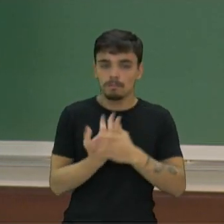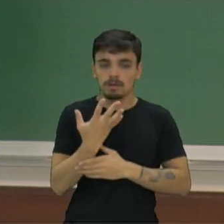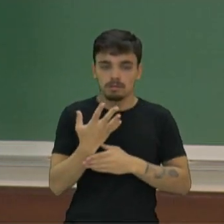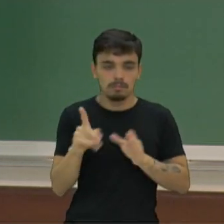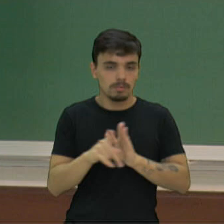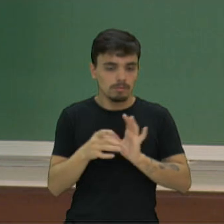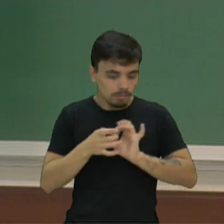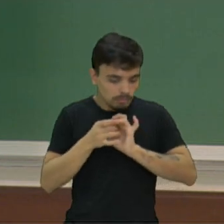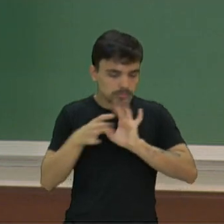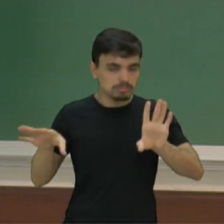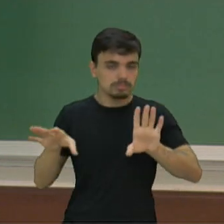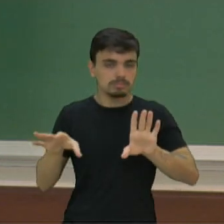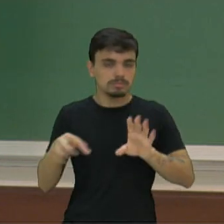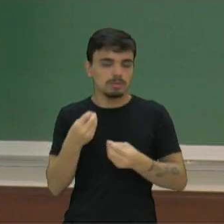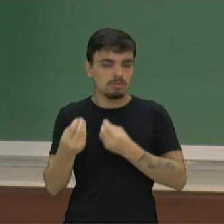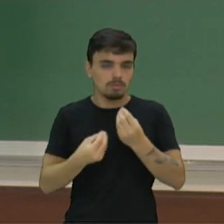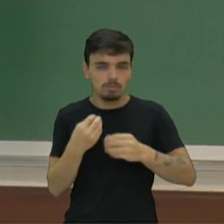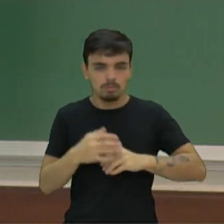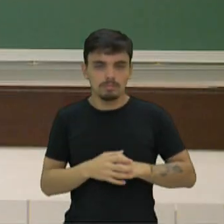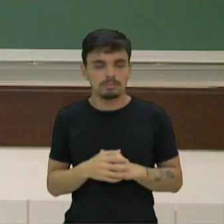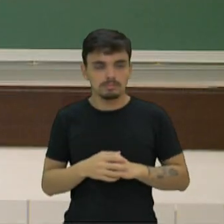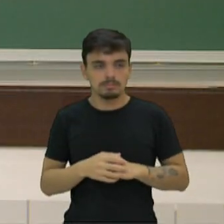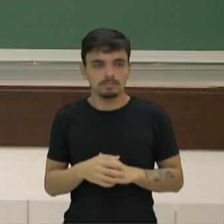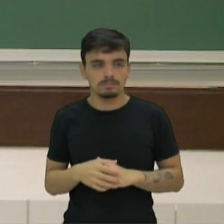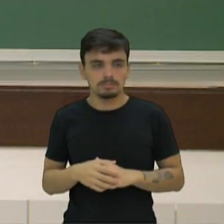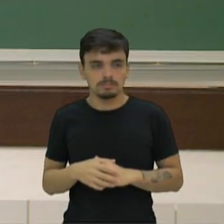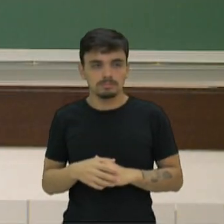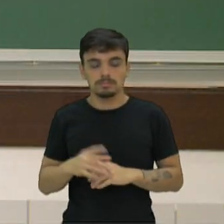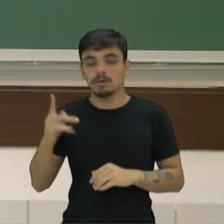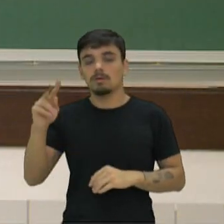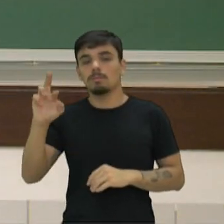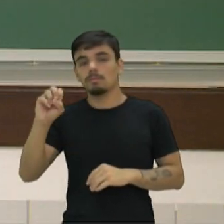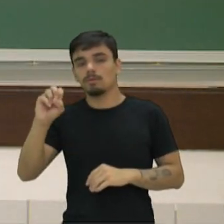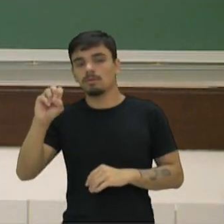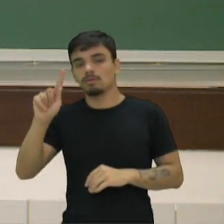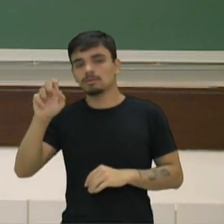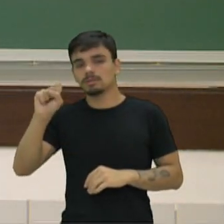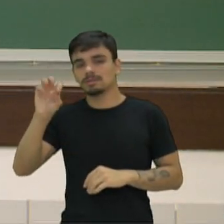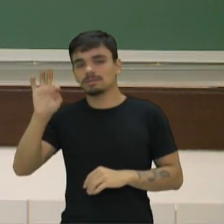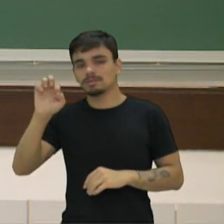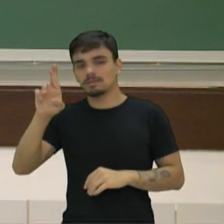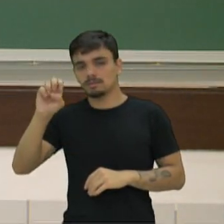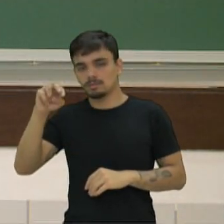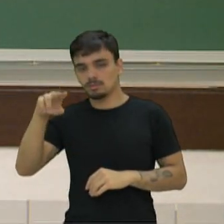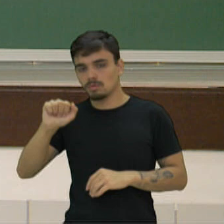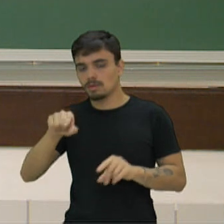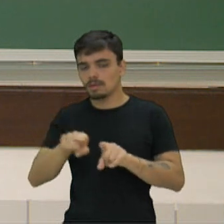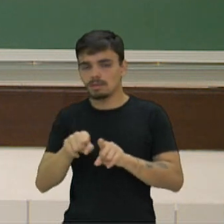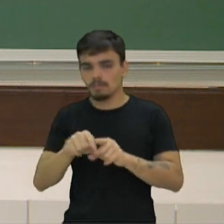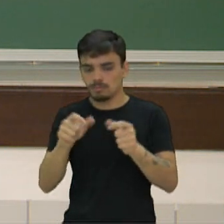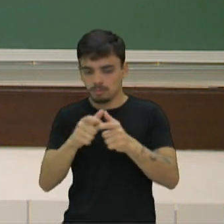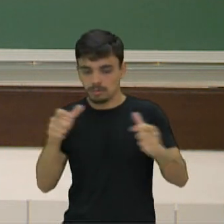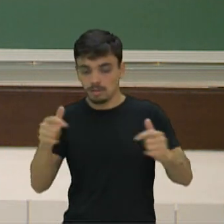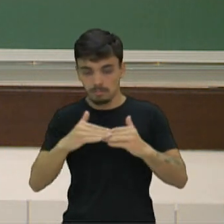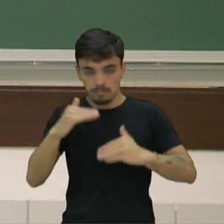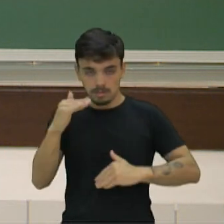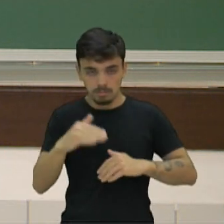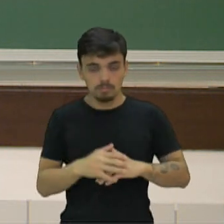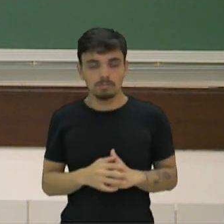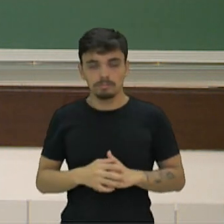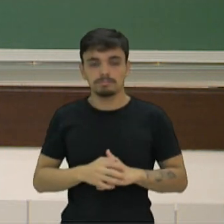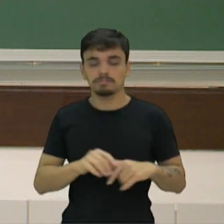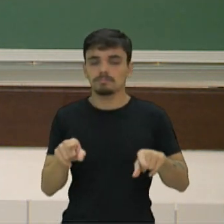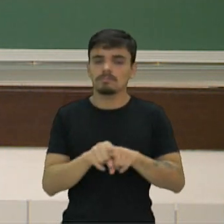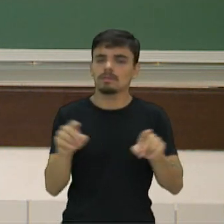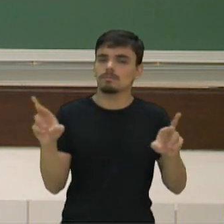a liberação, daí, após isso, né, da progesterona e do estrogênio em maior quantidade, tá?